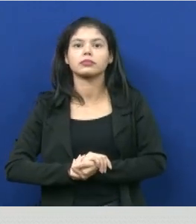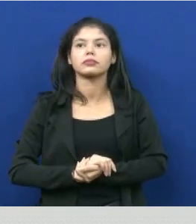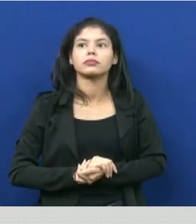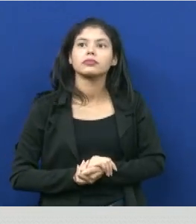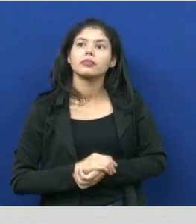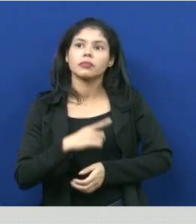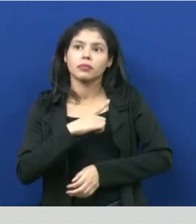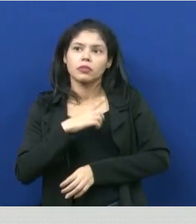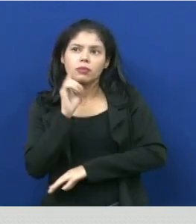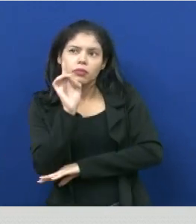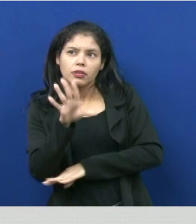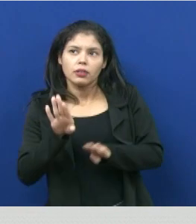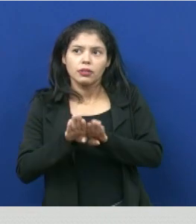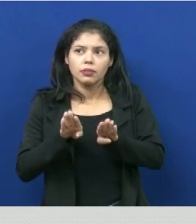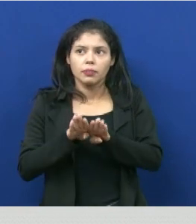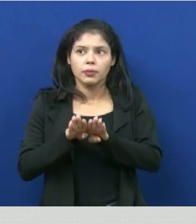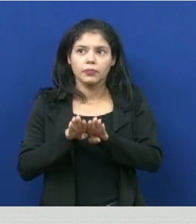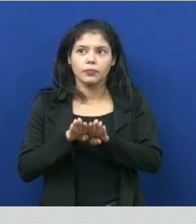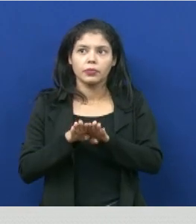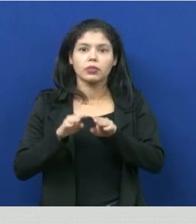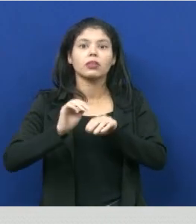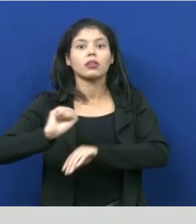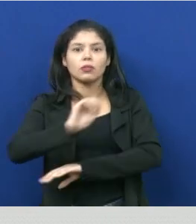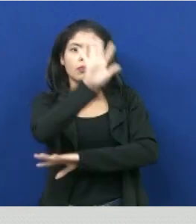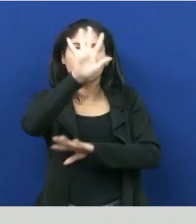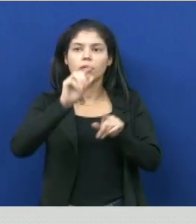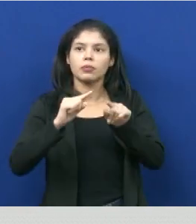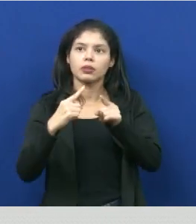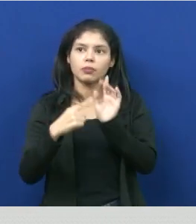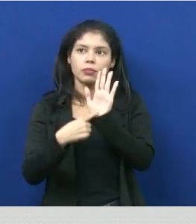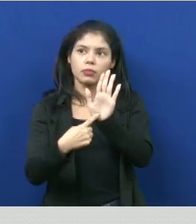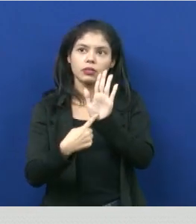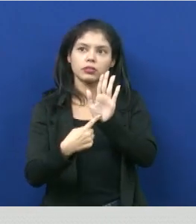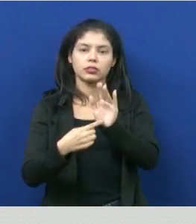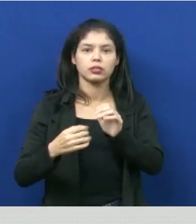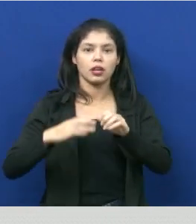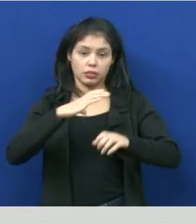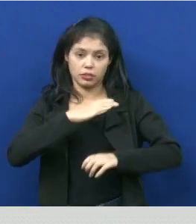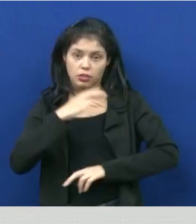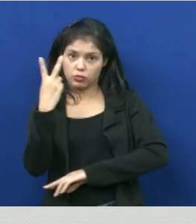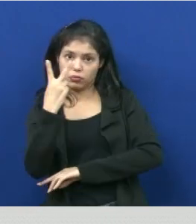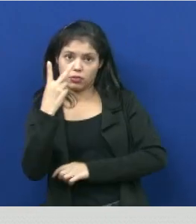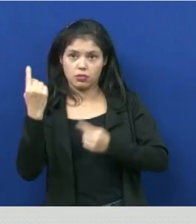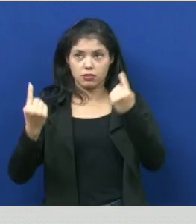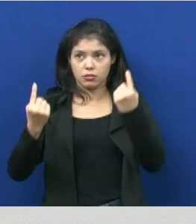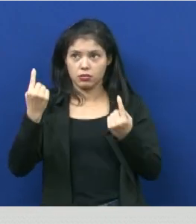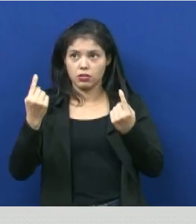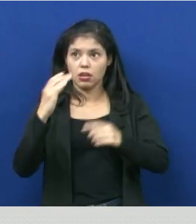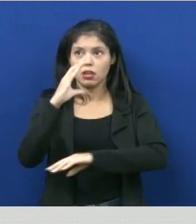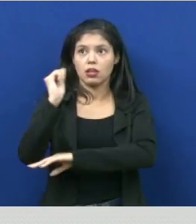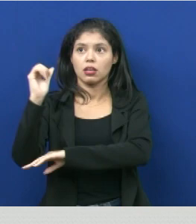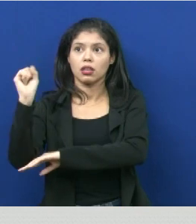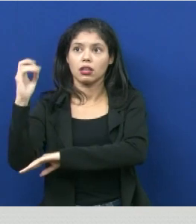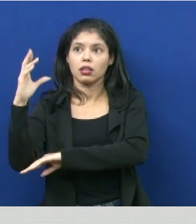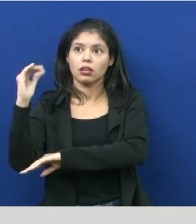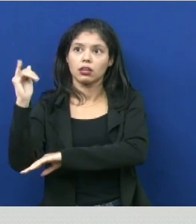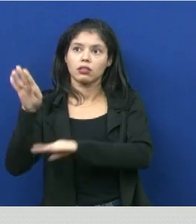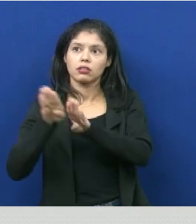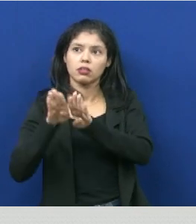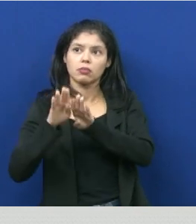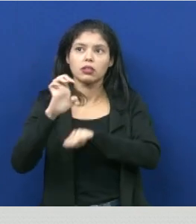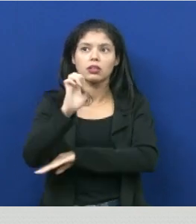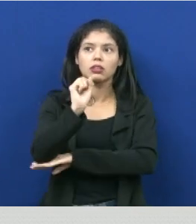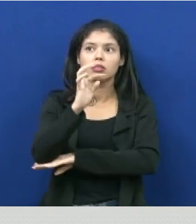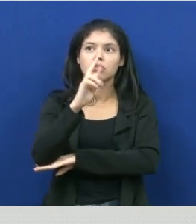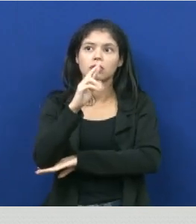devemos observar aí. No mapa, a distância entre as duas cidades, Cascais e Estoril, é de 1,6